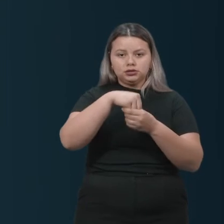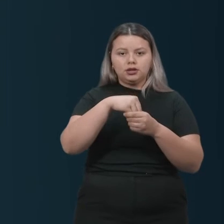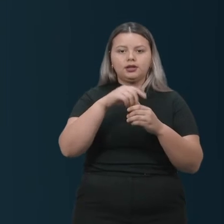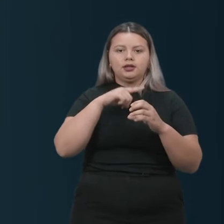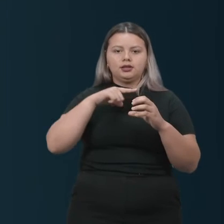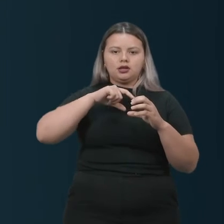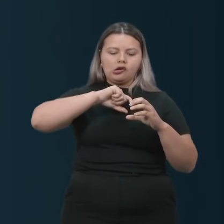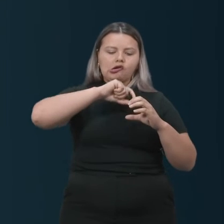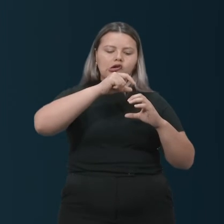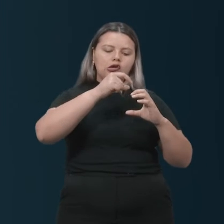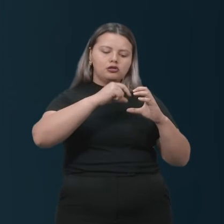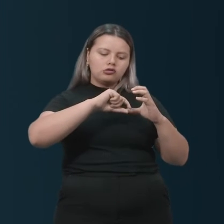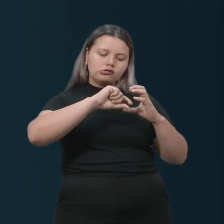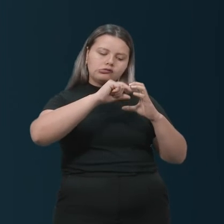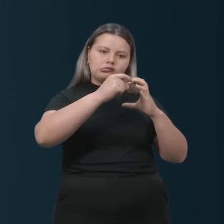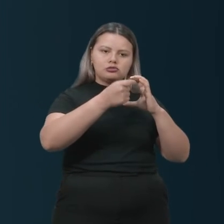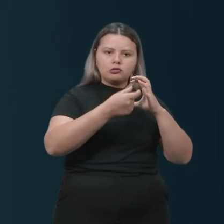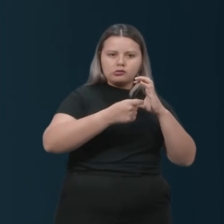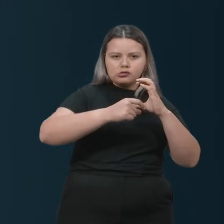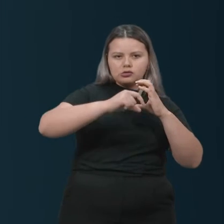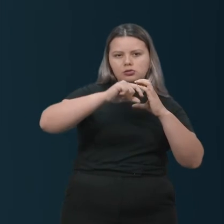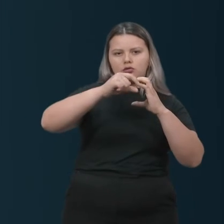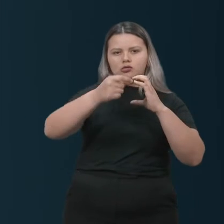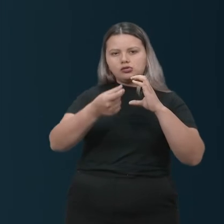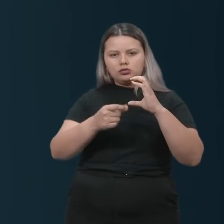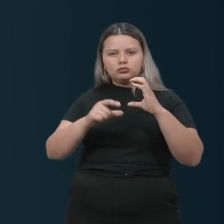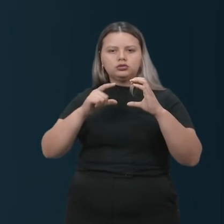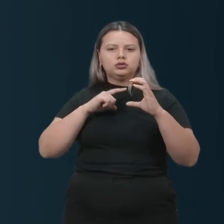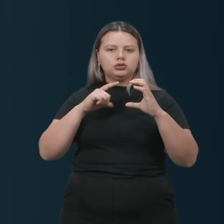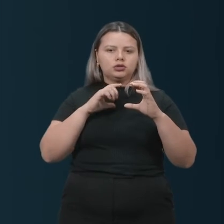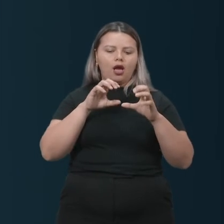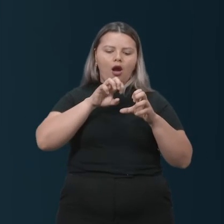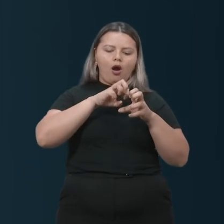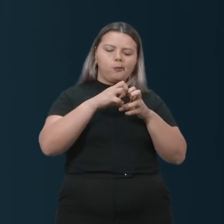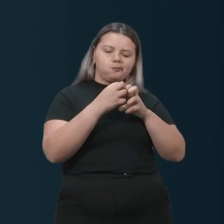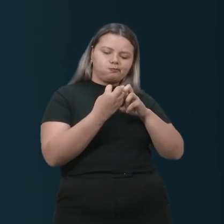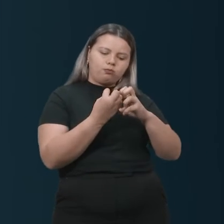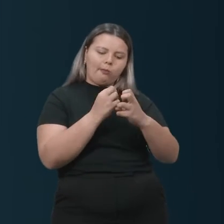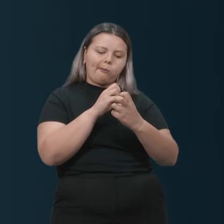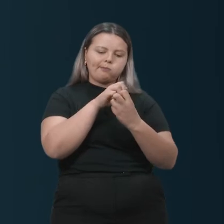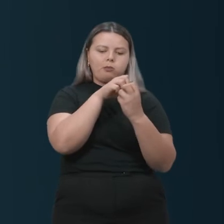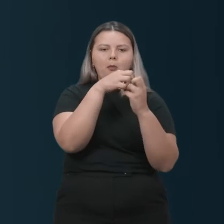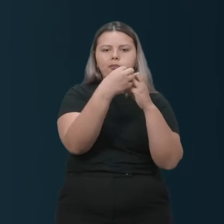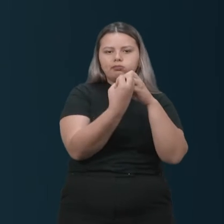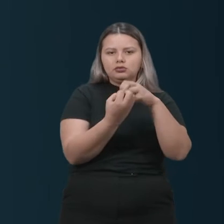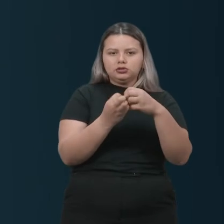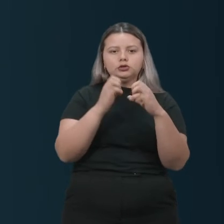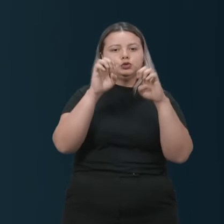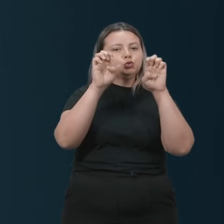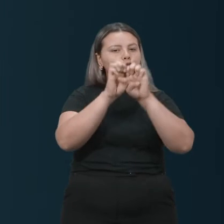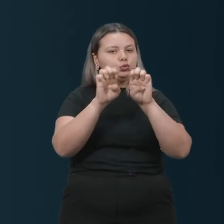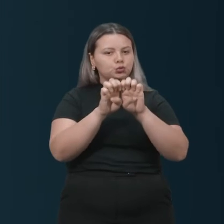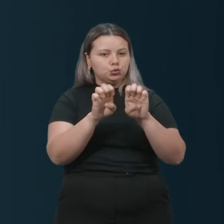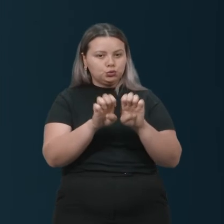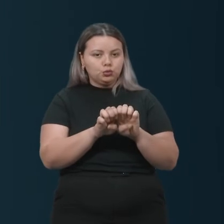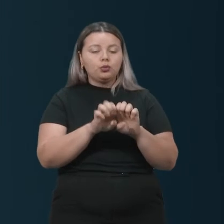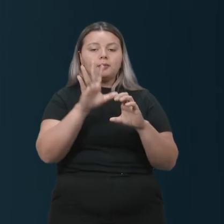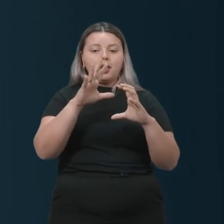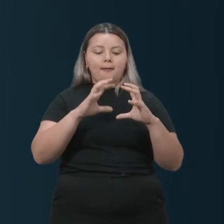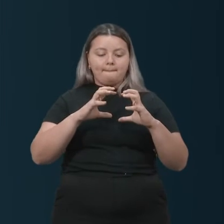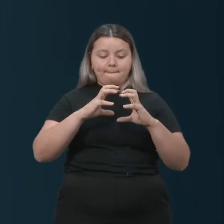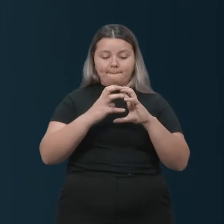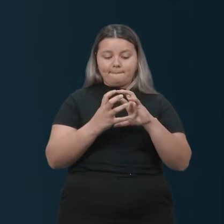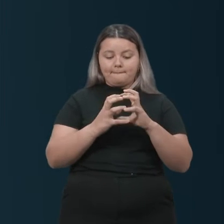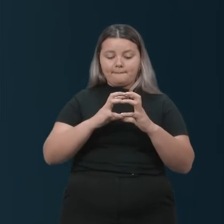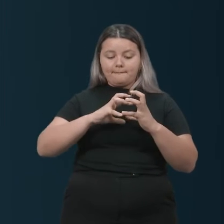várias circunferências, sulcos e dobramentos de tecido. E essa